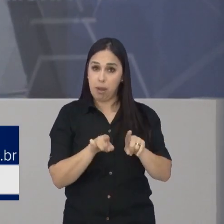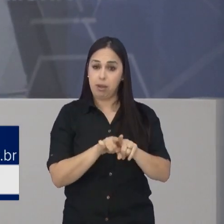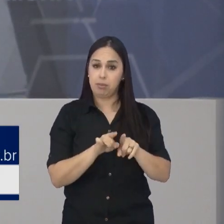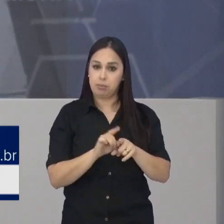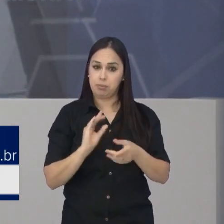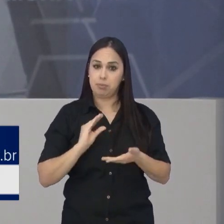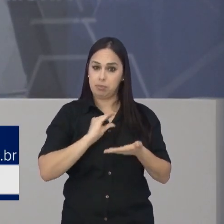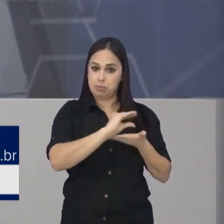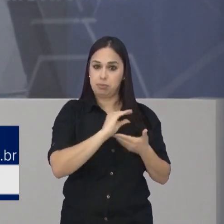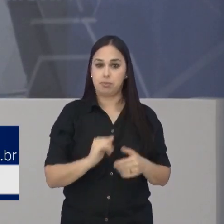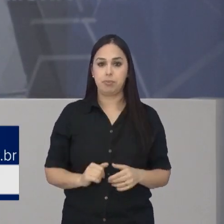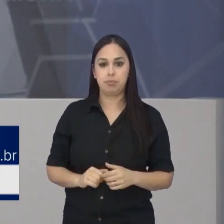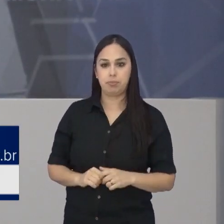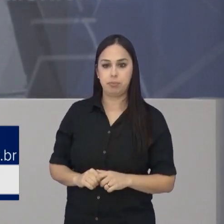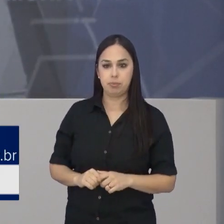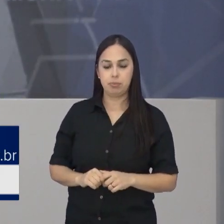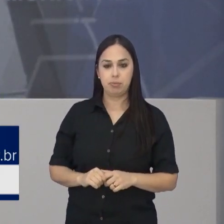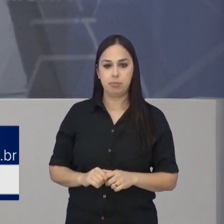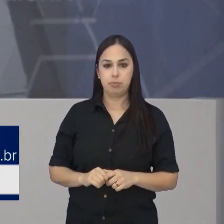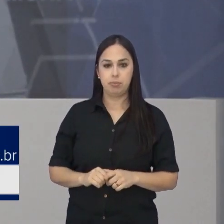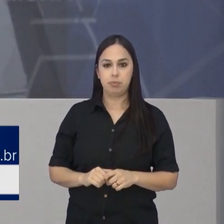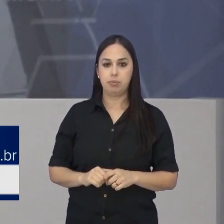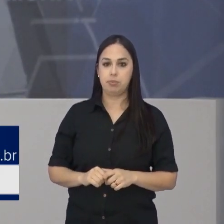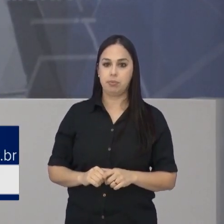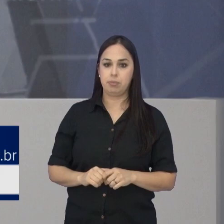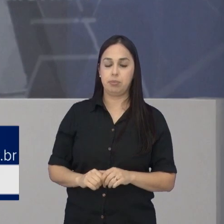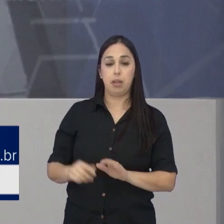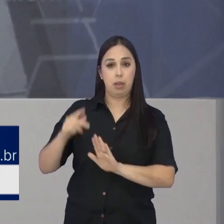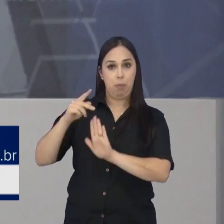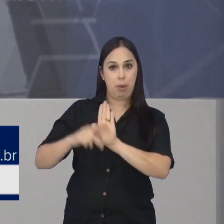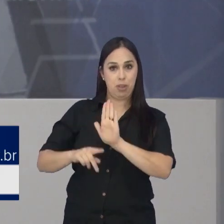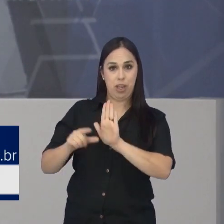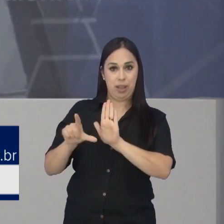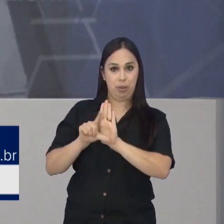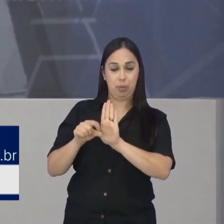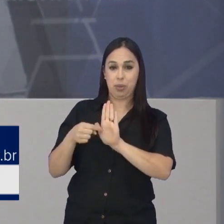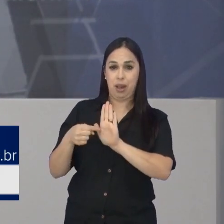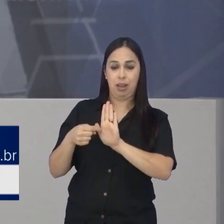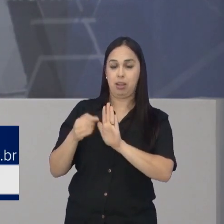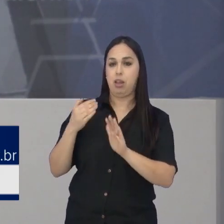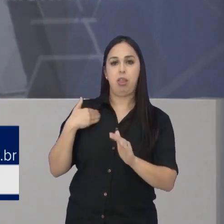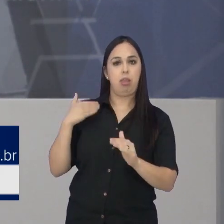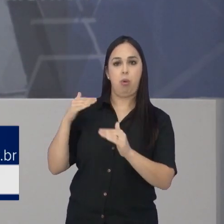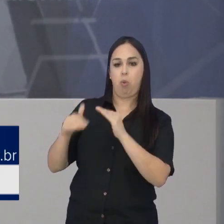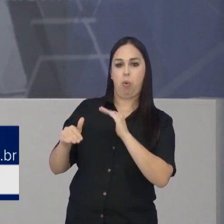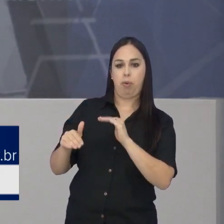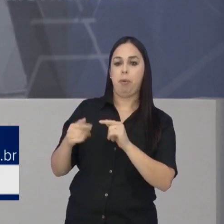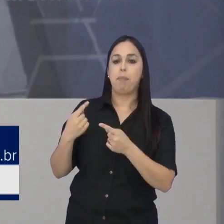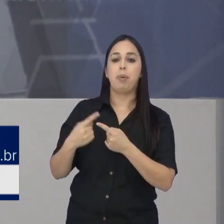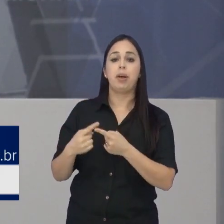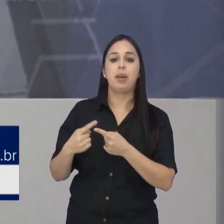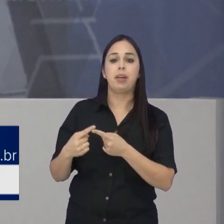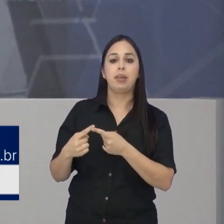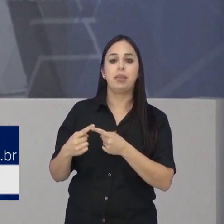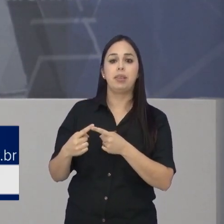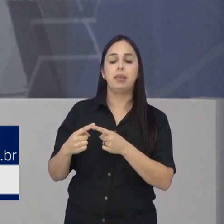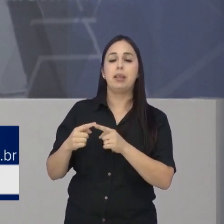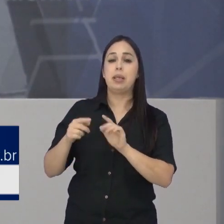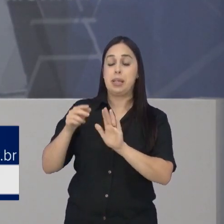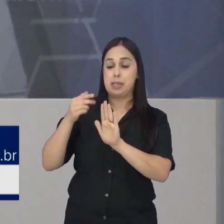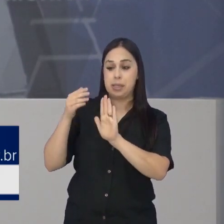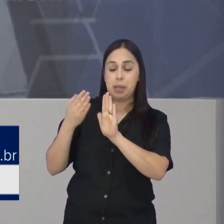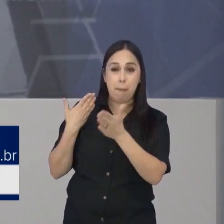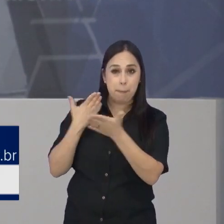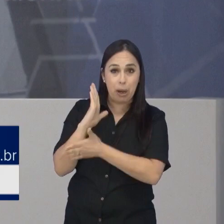que entrou no município. Nós somos contra esse projeto, porque esse projeto vai acarretar muitos